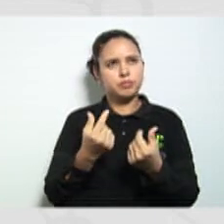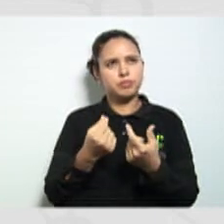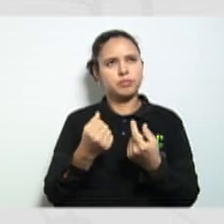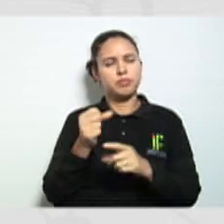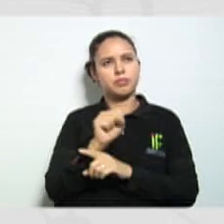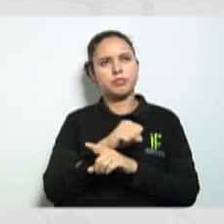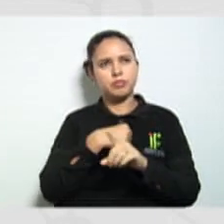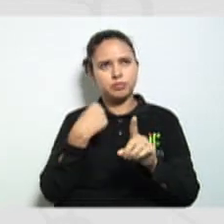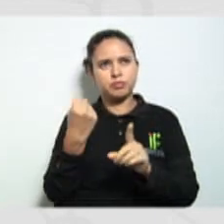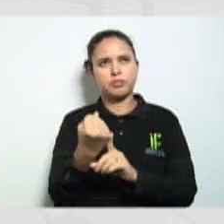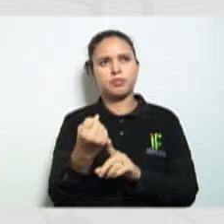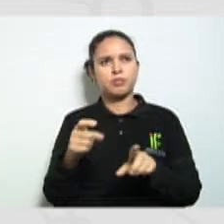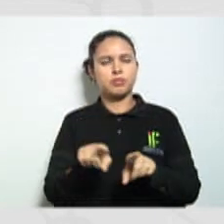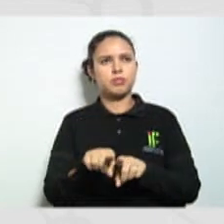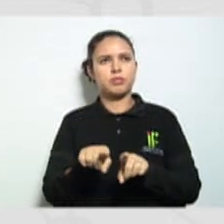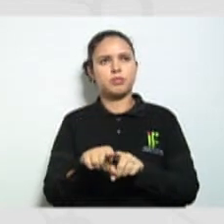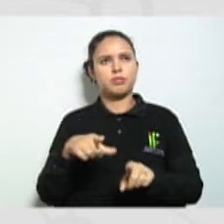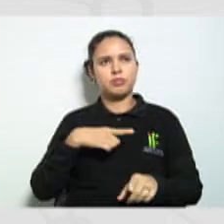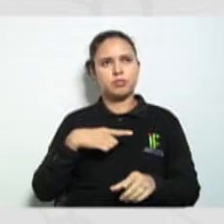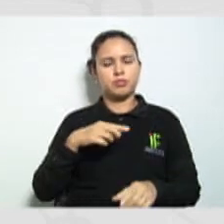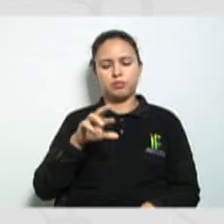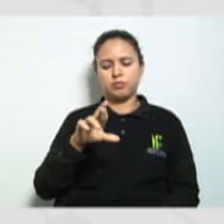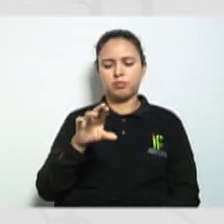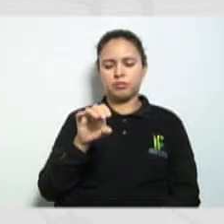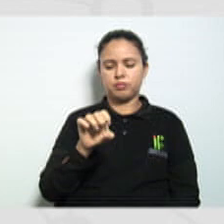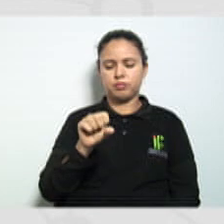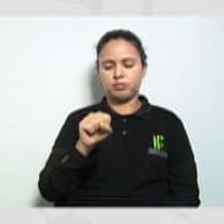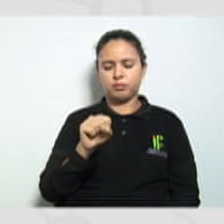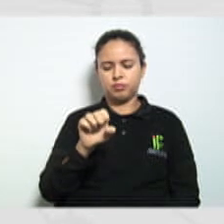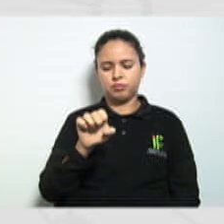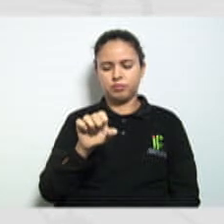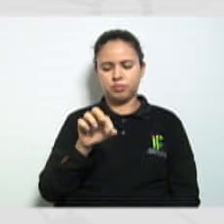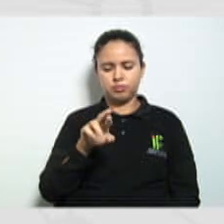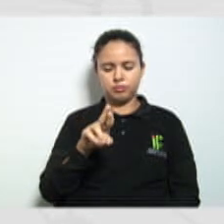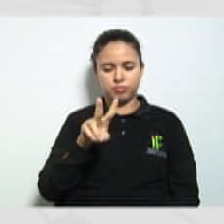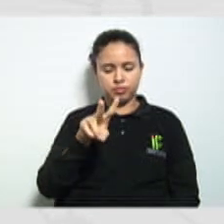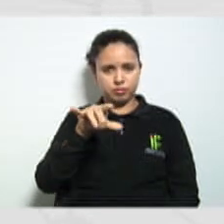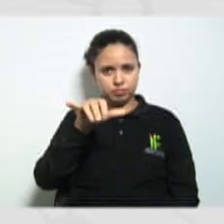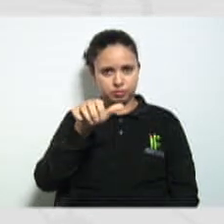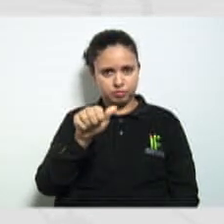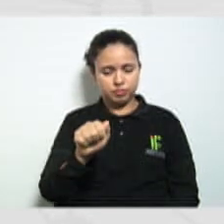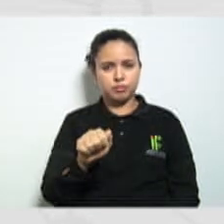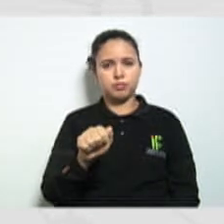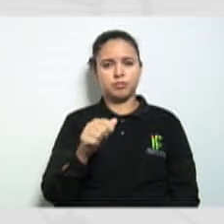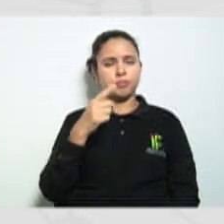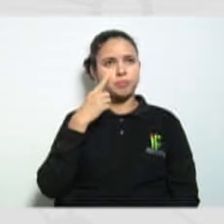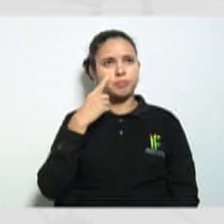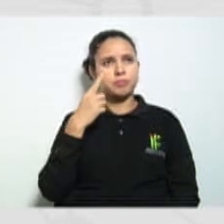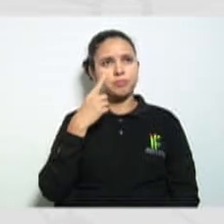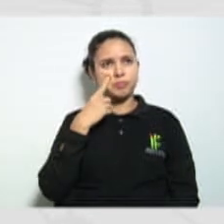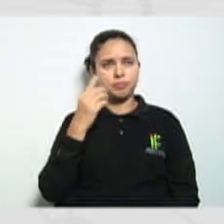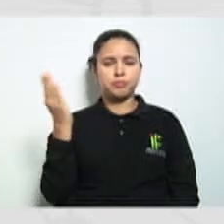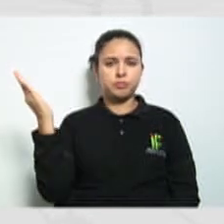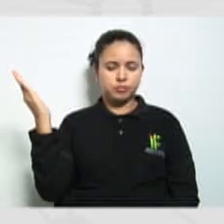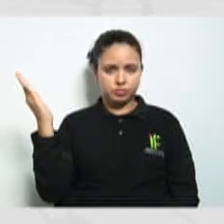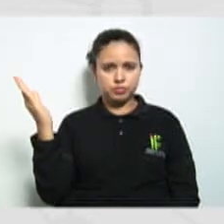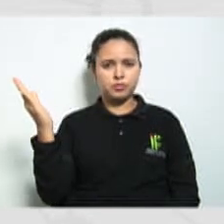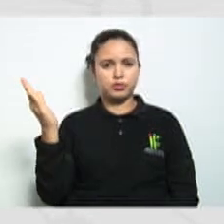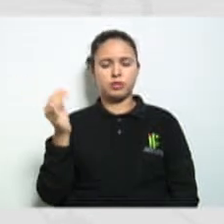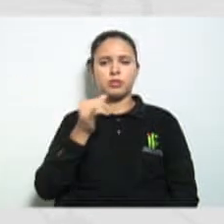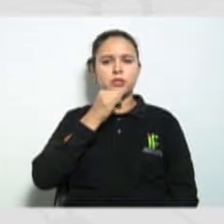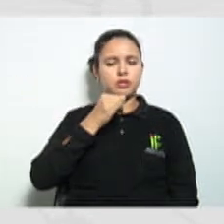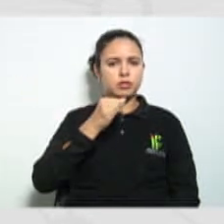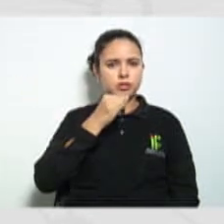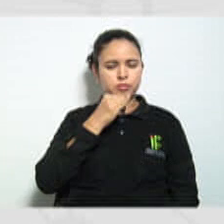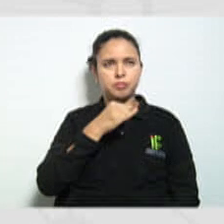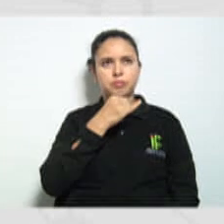estudamos na aula anterior. Aí um exemplo de balanço patrimonial. Então, nós